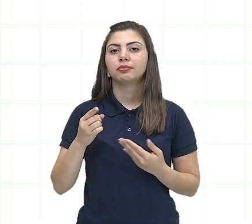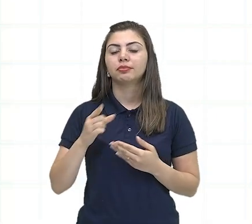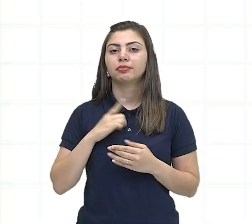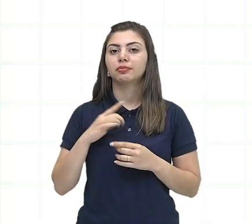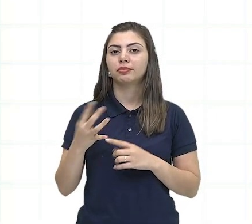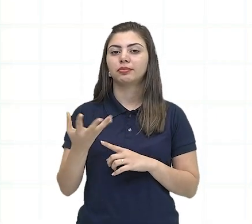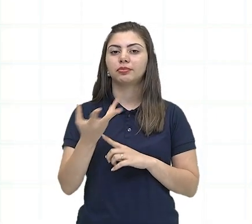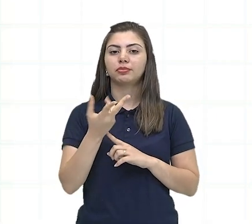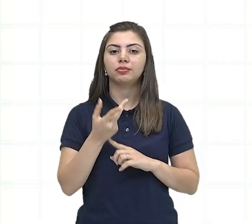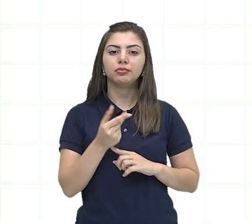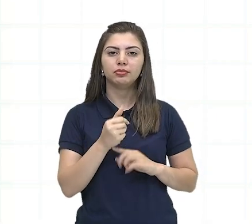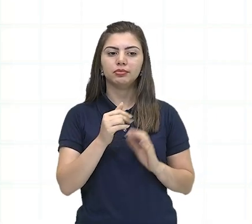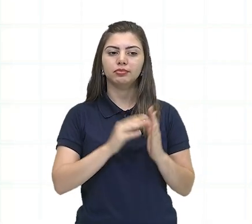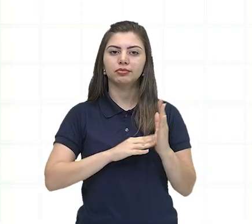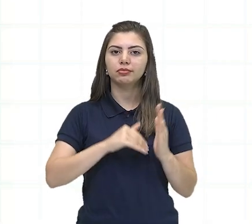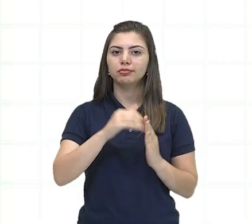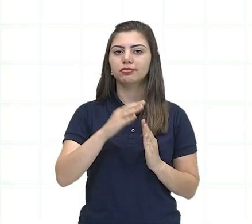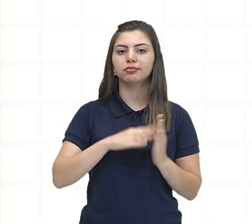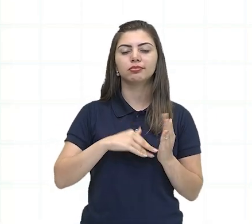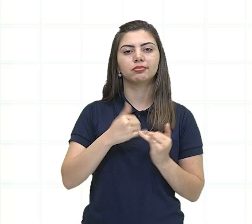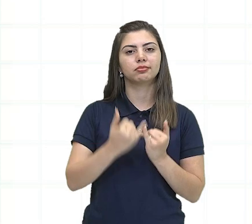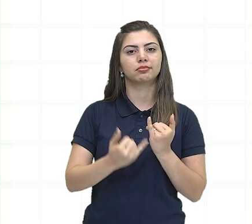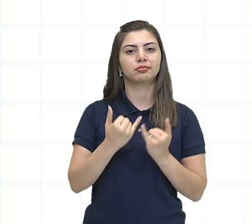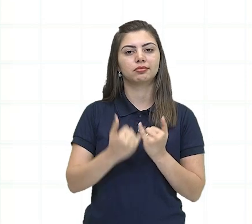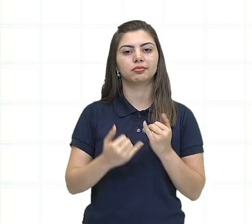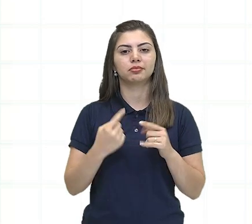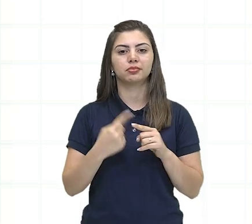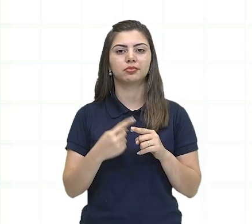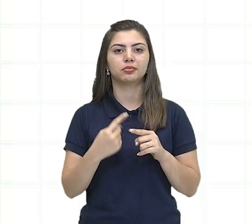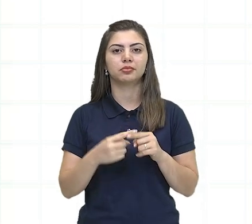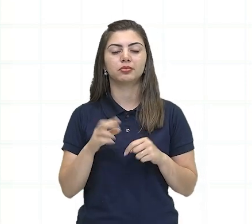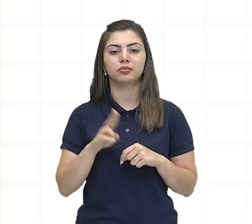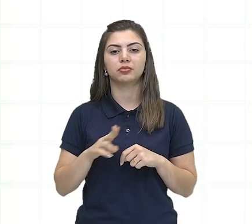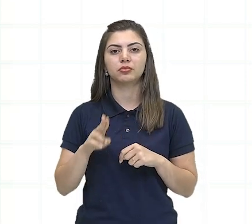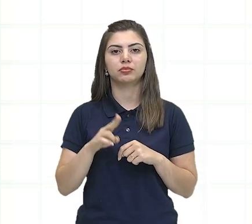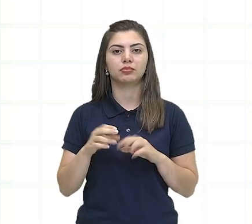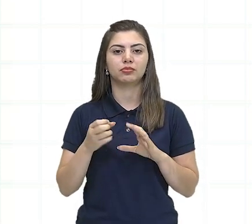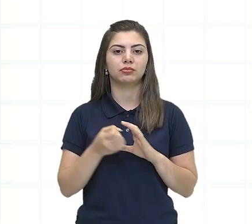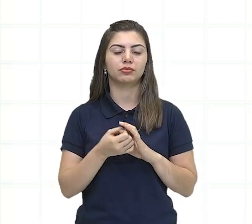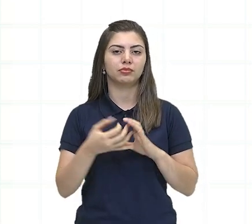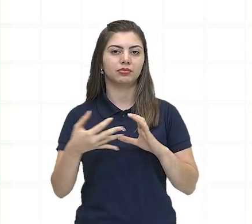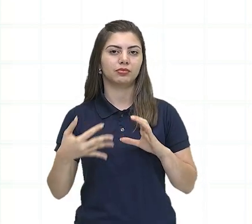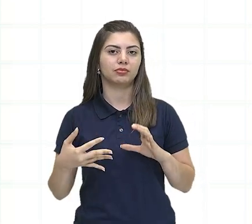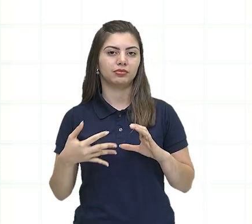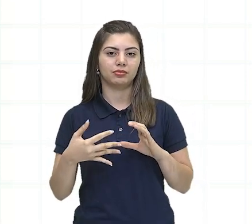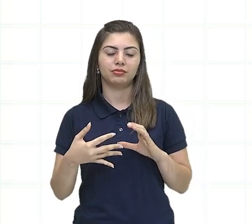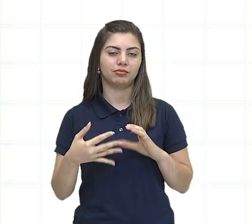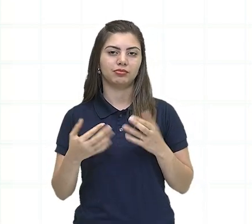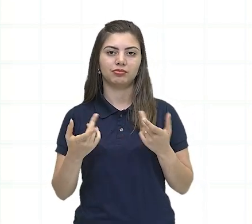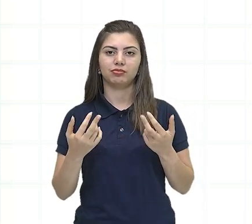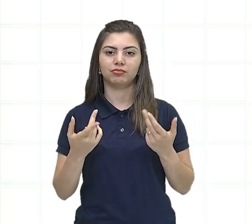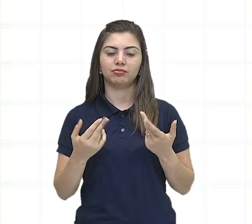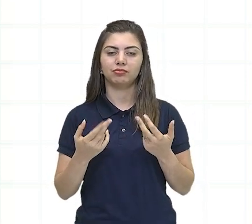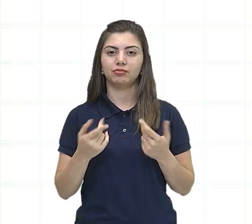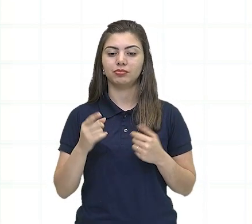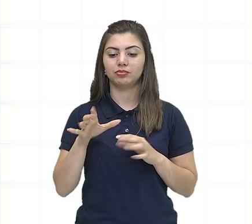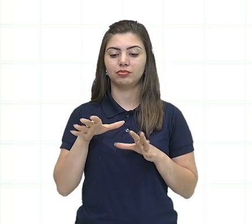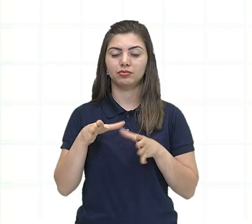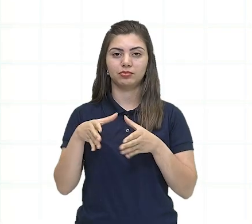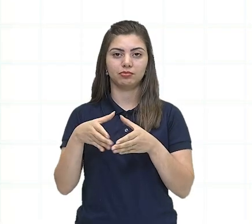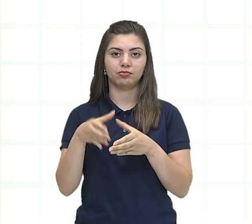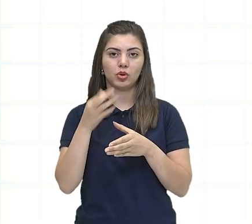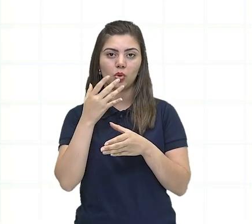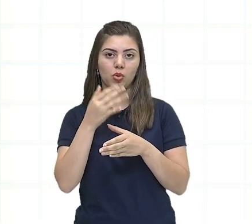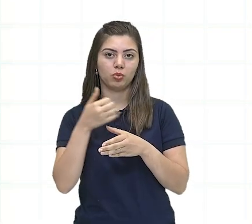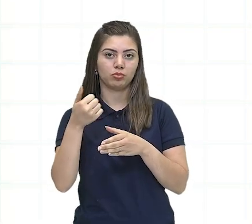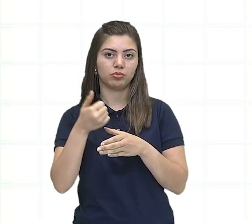são muito parecidas, ele usa sempre essa mesma composição, utilizando sempre essas cores primárias.